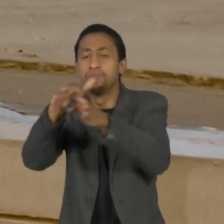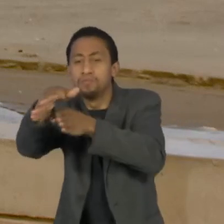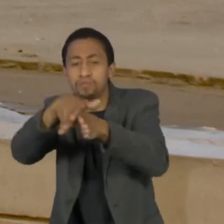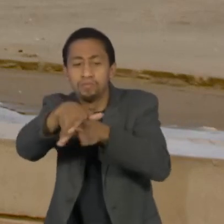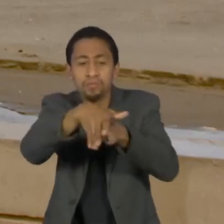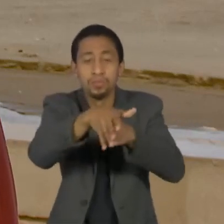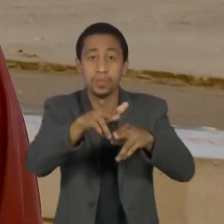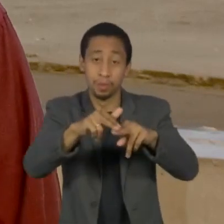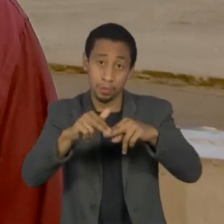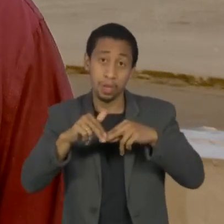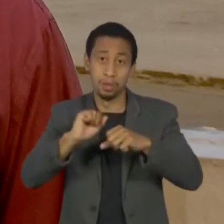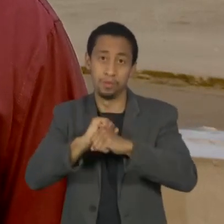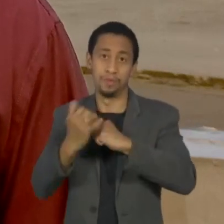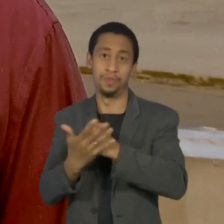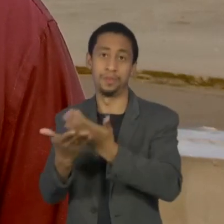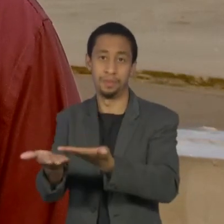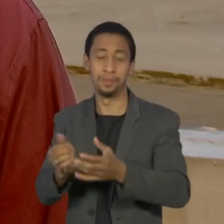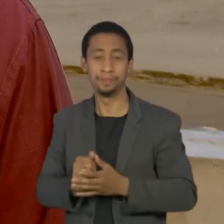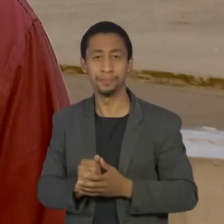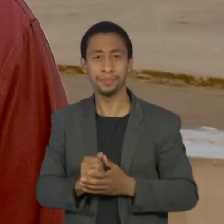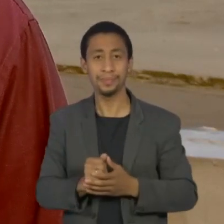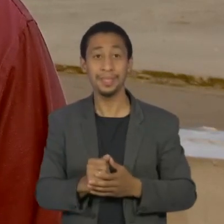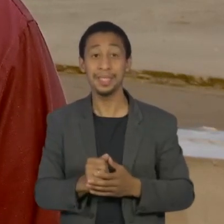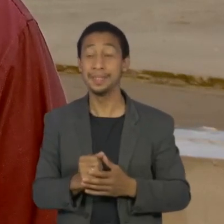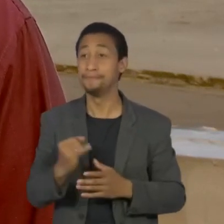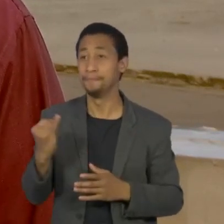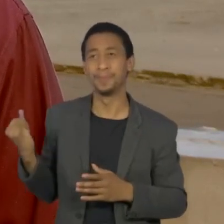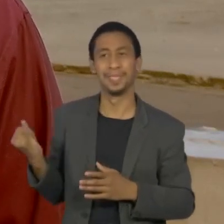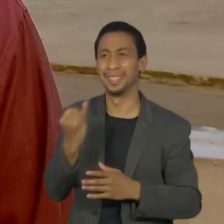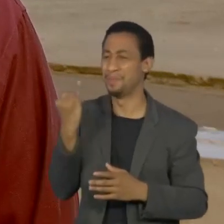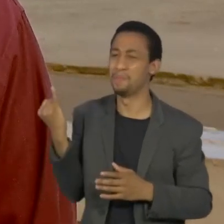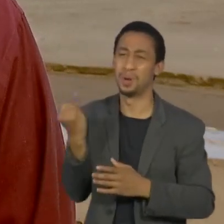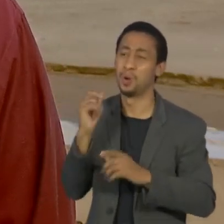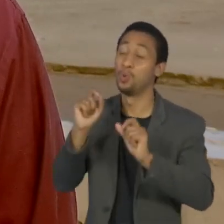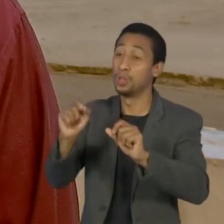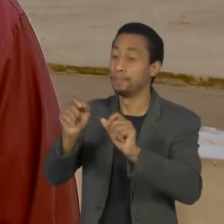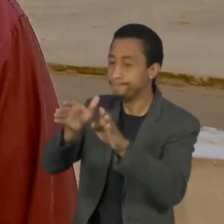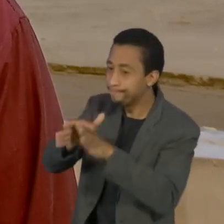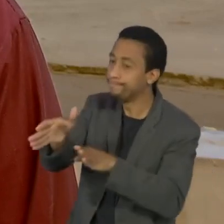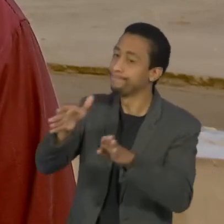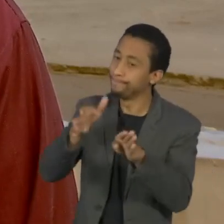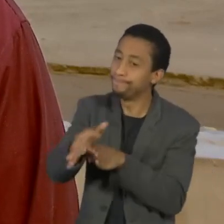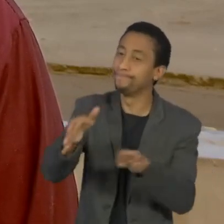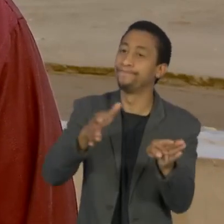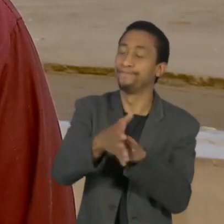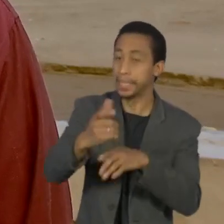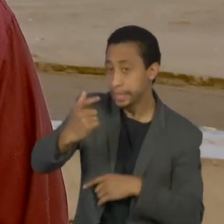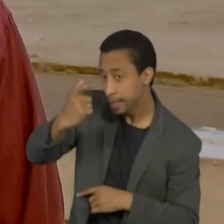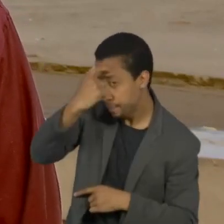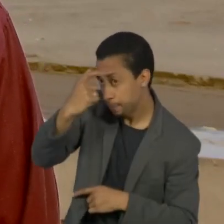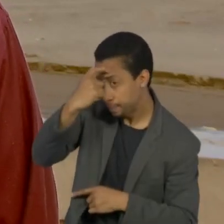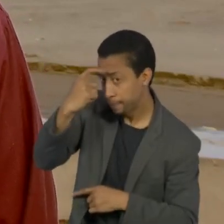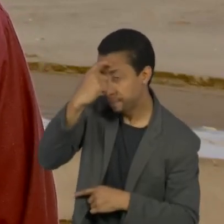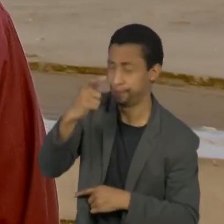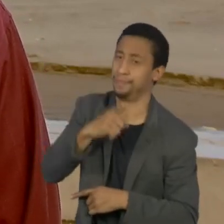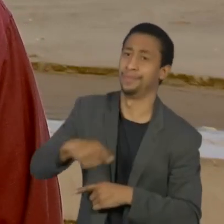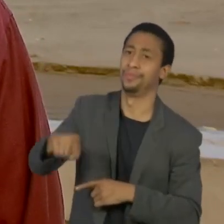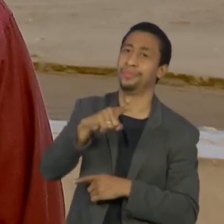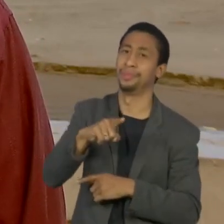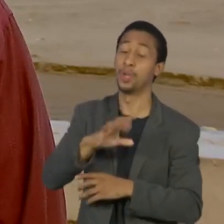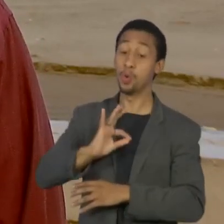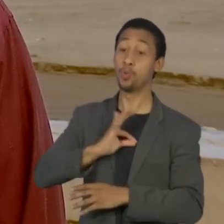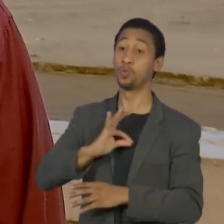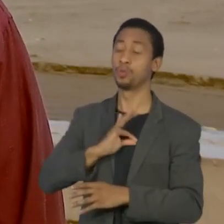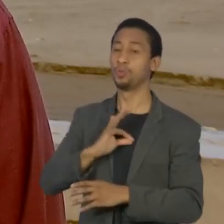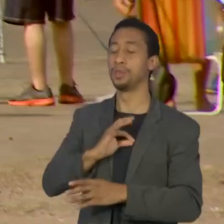maior preocupação é a conscientização dessa população, né? E por vezes o guarda avisa várias vezes dos